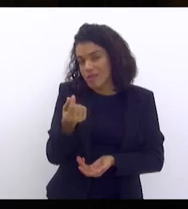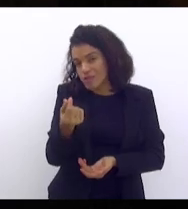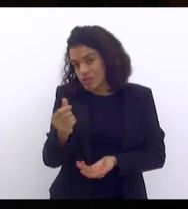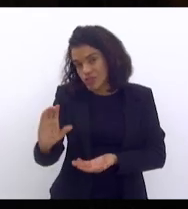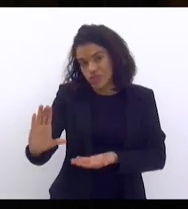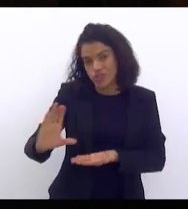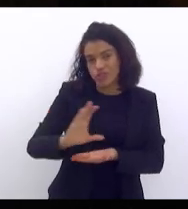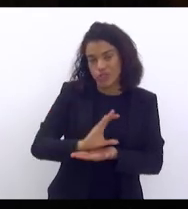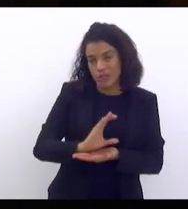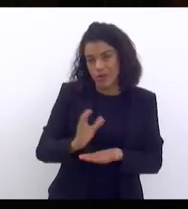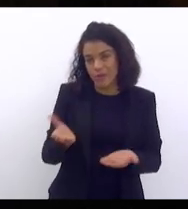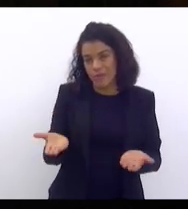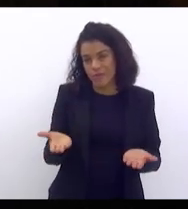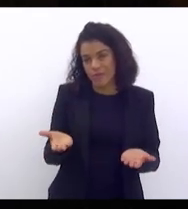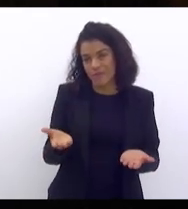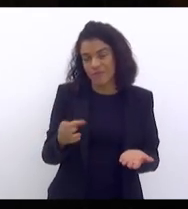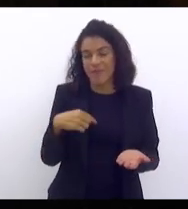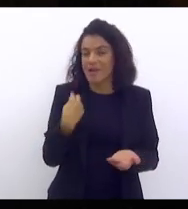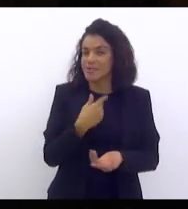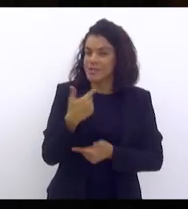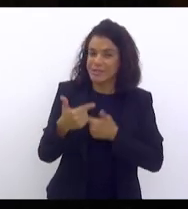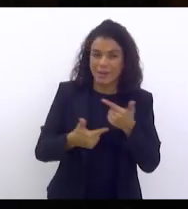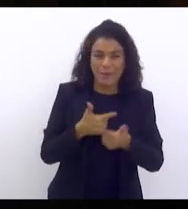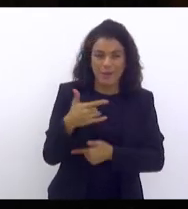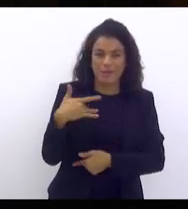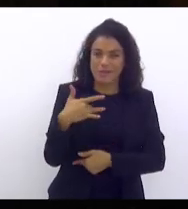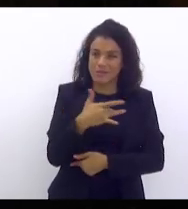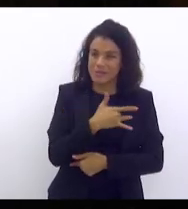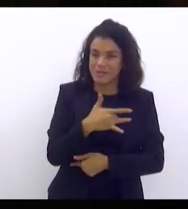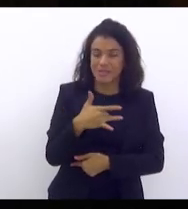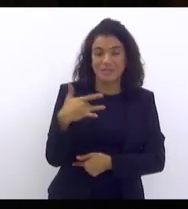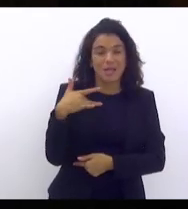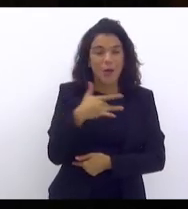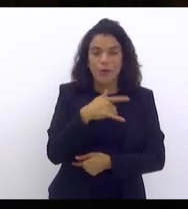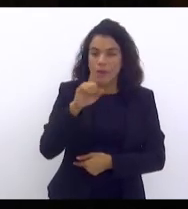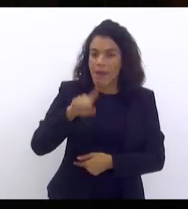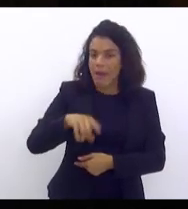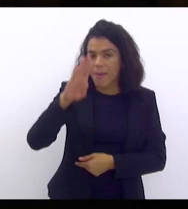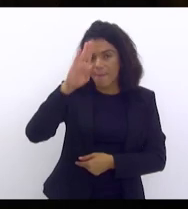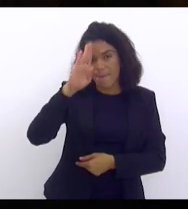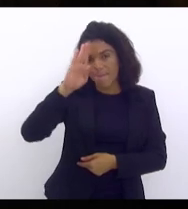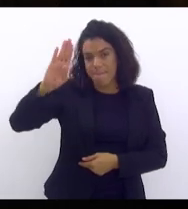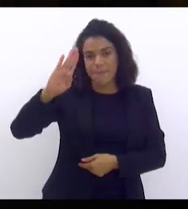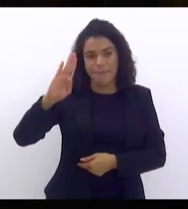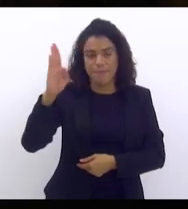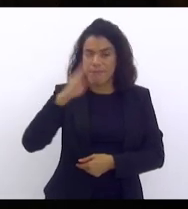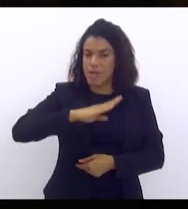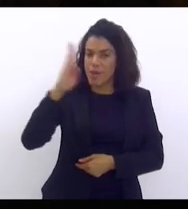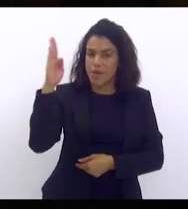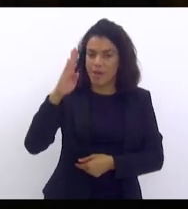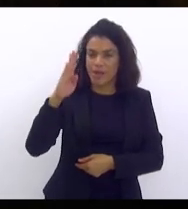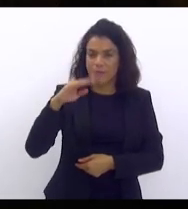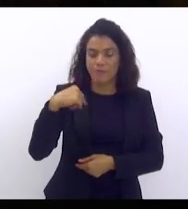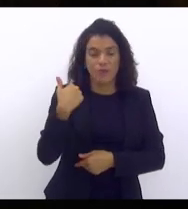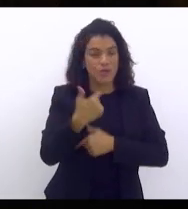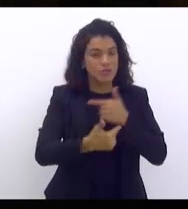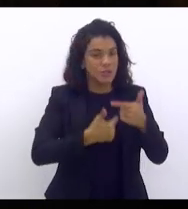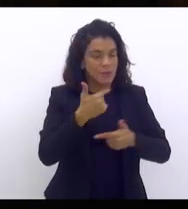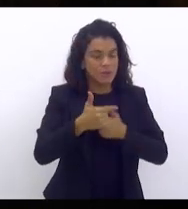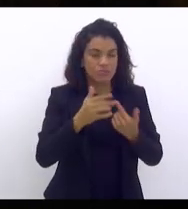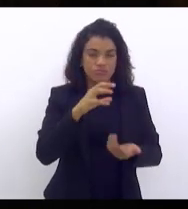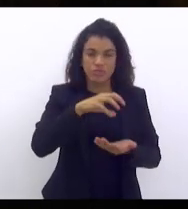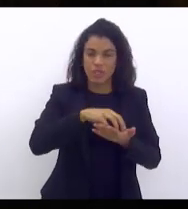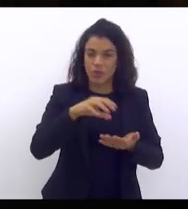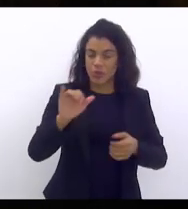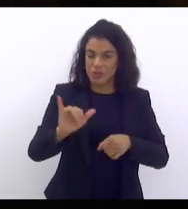dinheiro. Gente, nós estamos trabalhando com saúde. Saúde é prioridade. Nós trabalhamos num setor muito estratégico